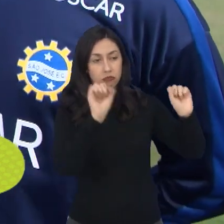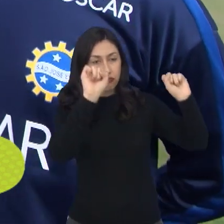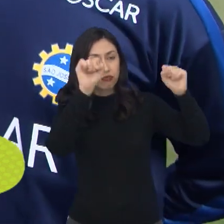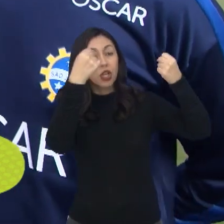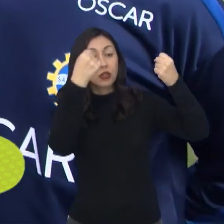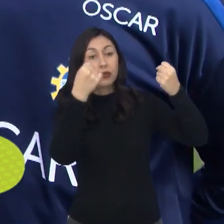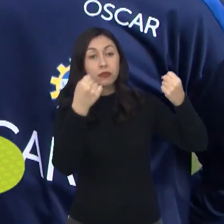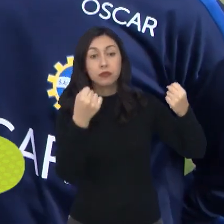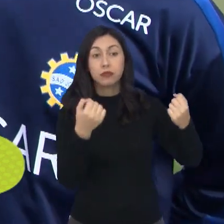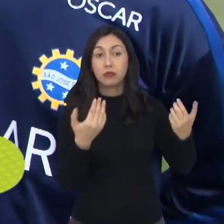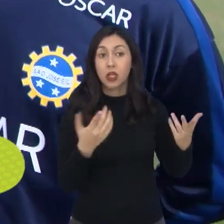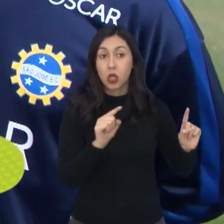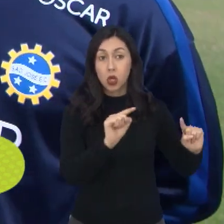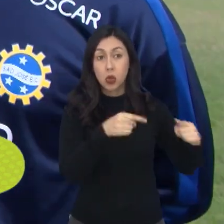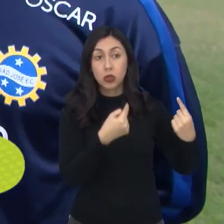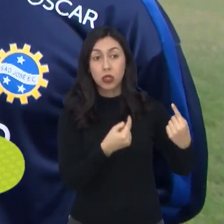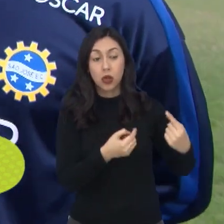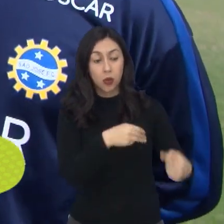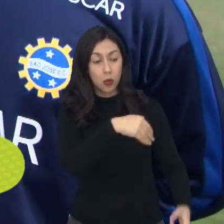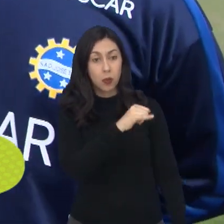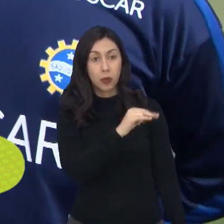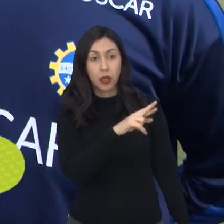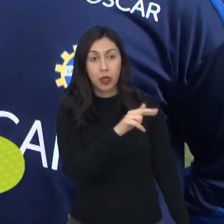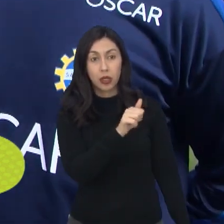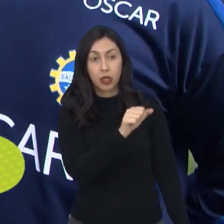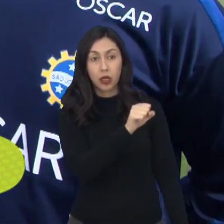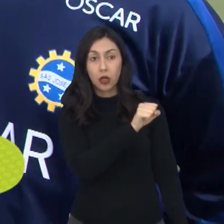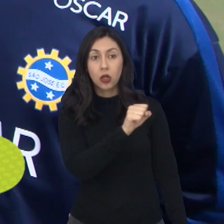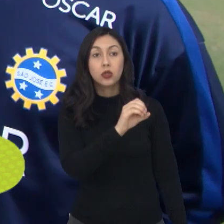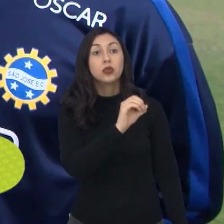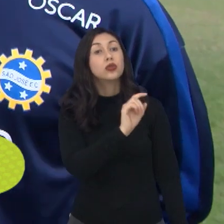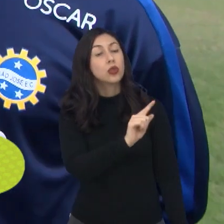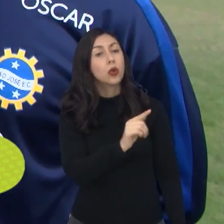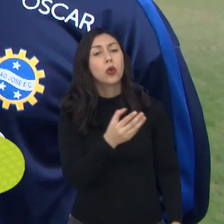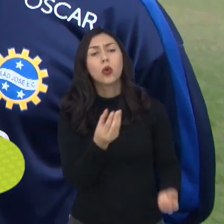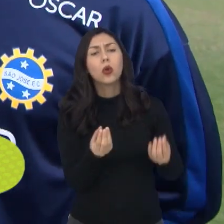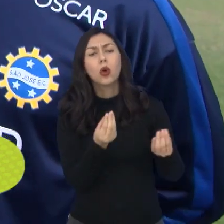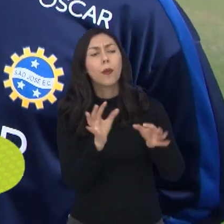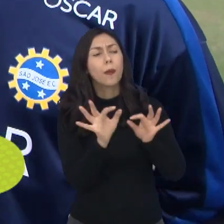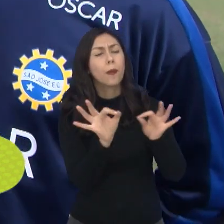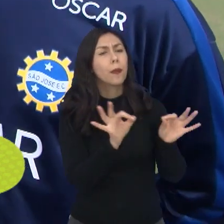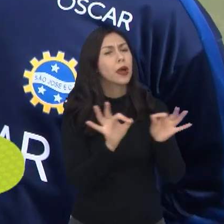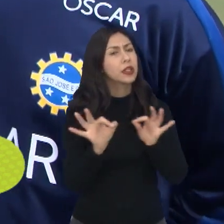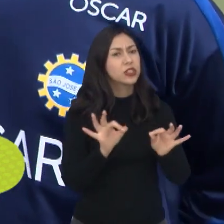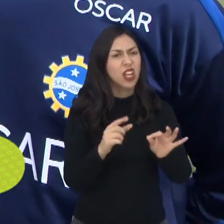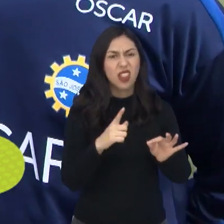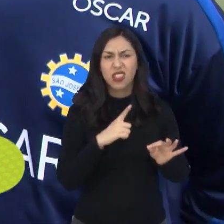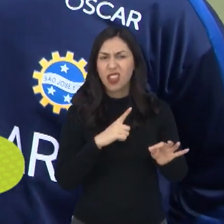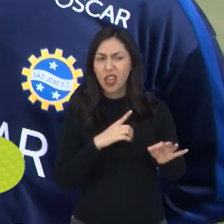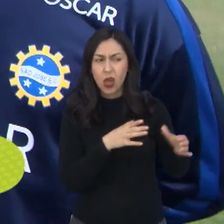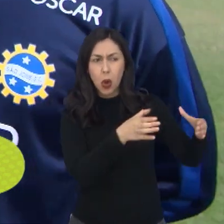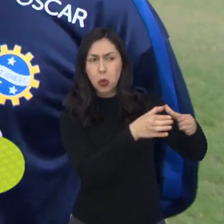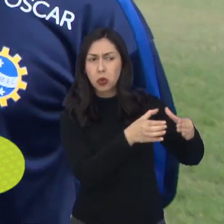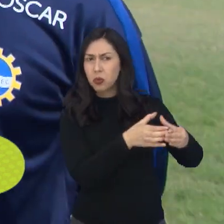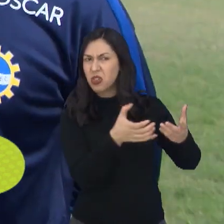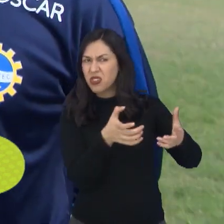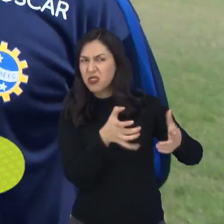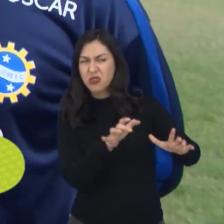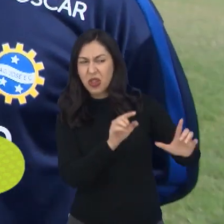atual, enfrentaria o Mirassol. Como você projeta a próxima fase, né? E tem algum adversário que vocês não gostariam de